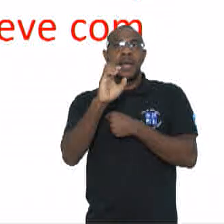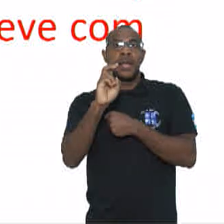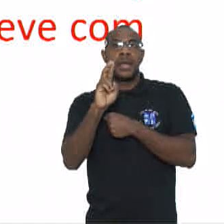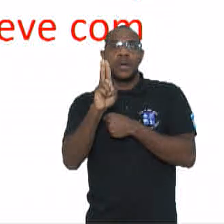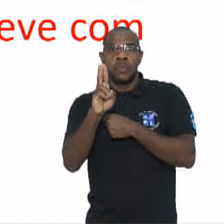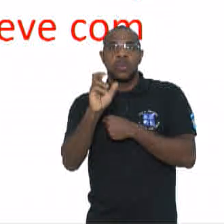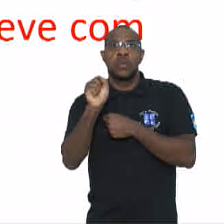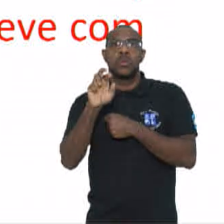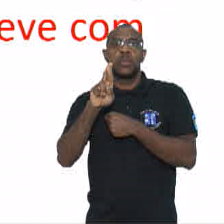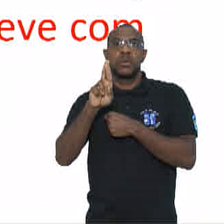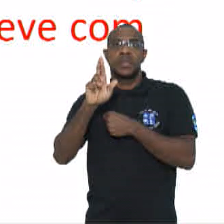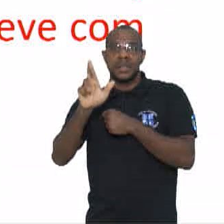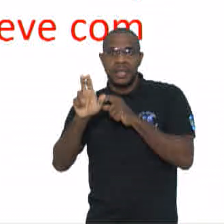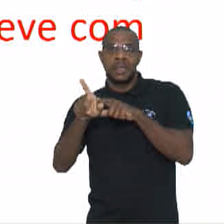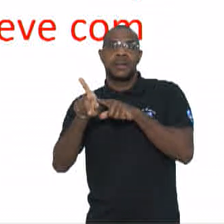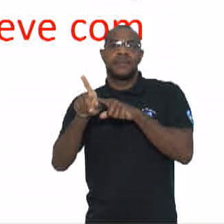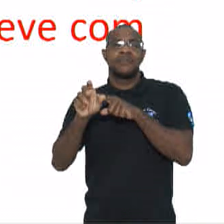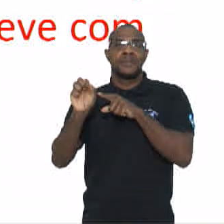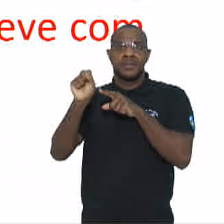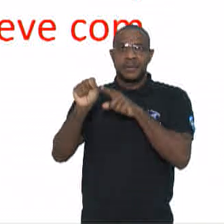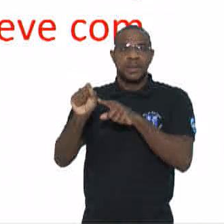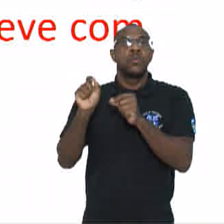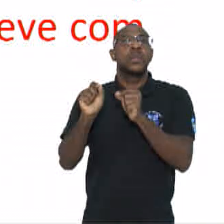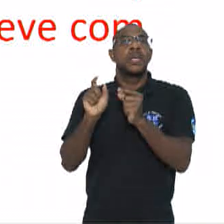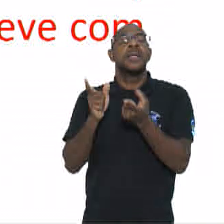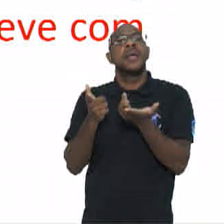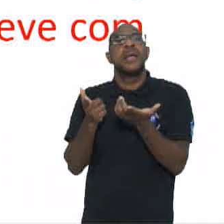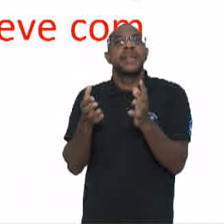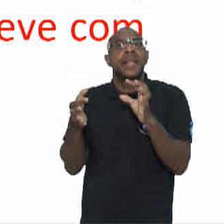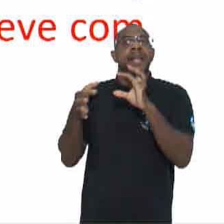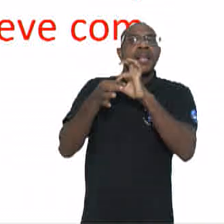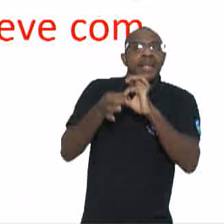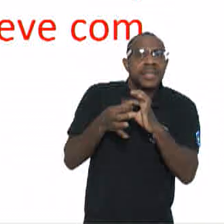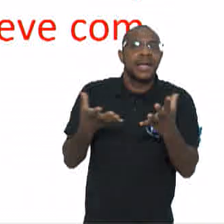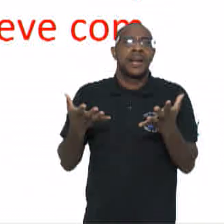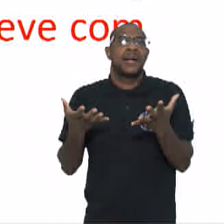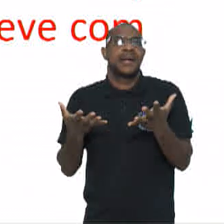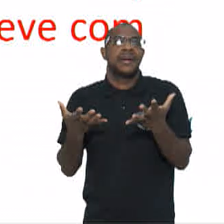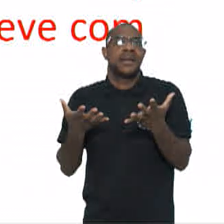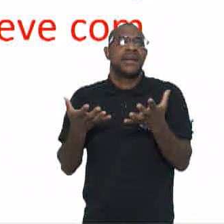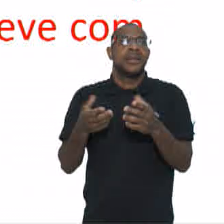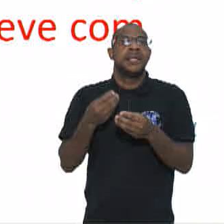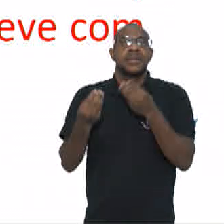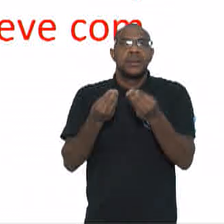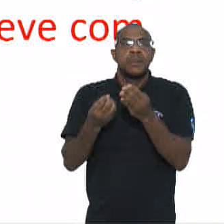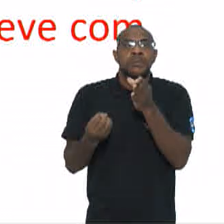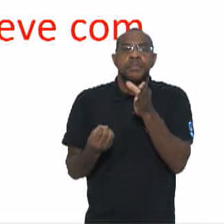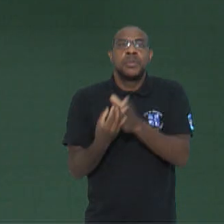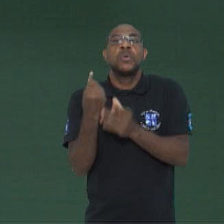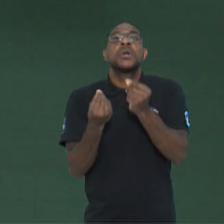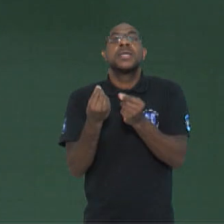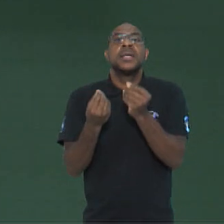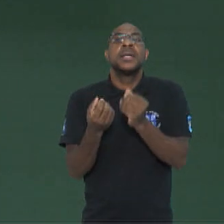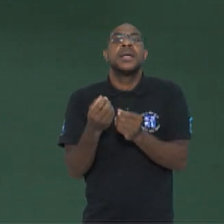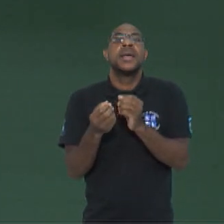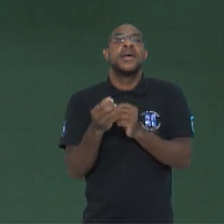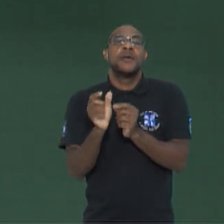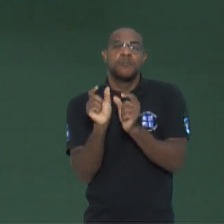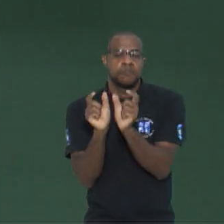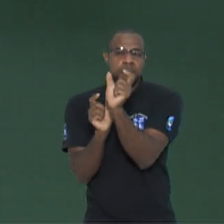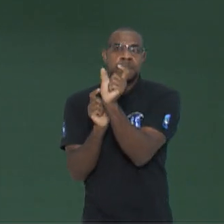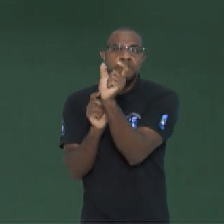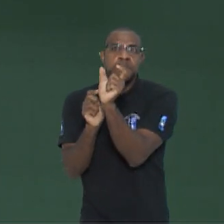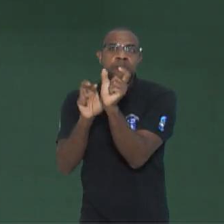Vem do recusare, que significa objetar, negar, recusar, formado pelo prefixo re, né?